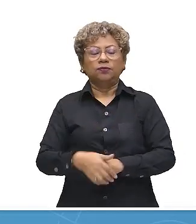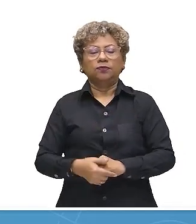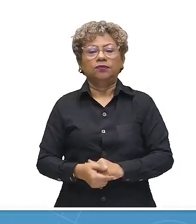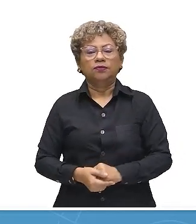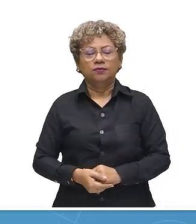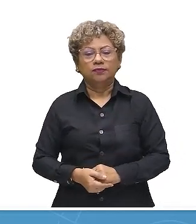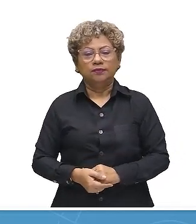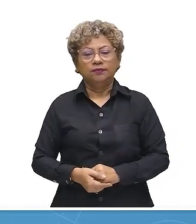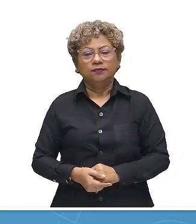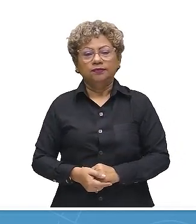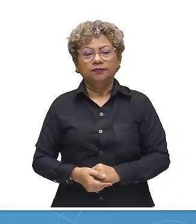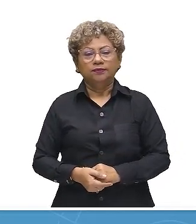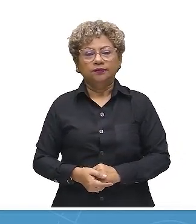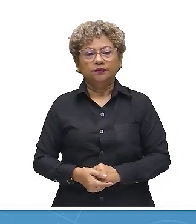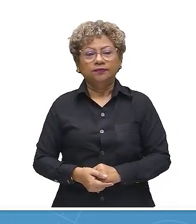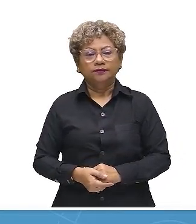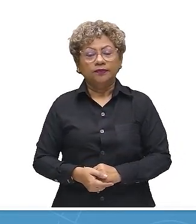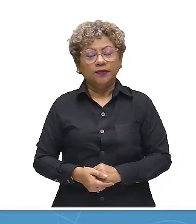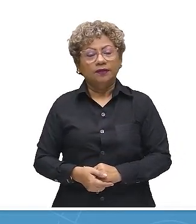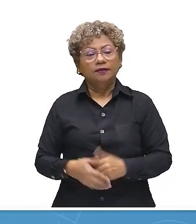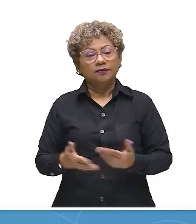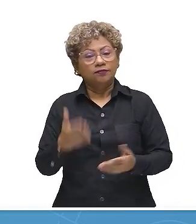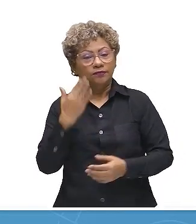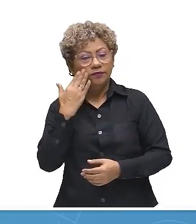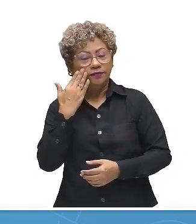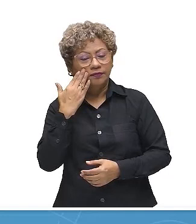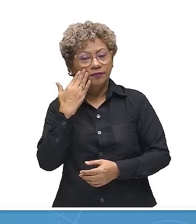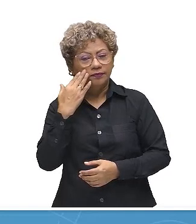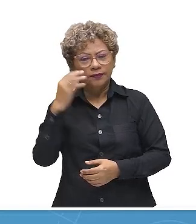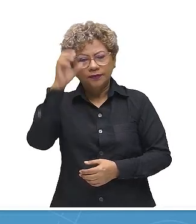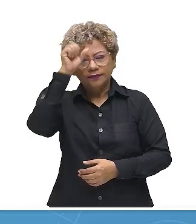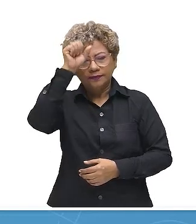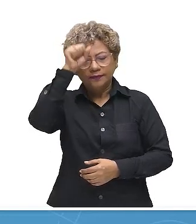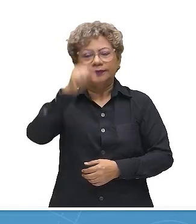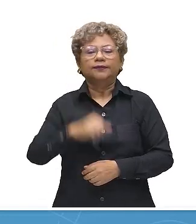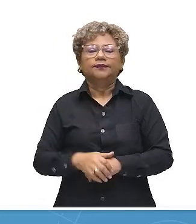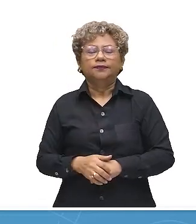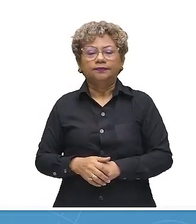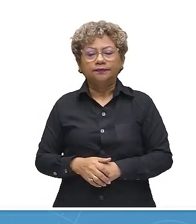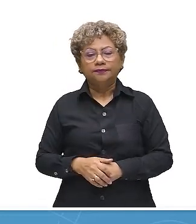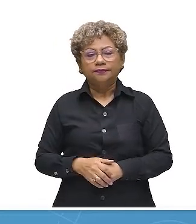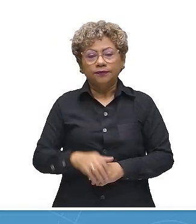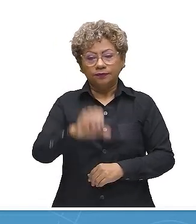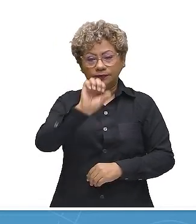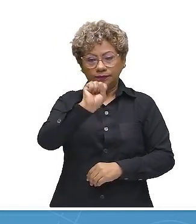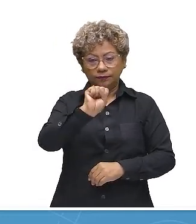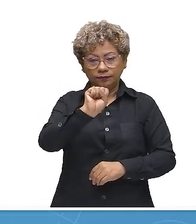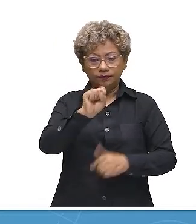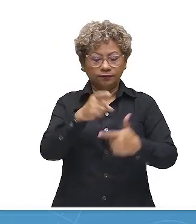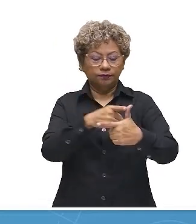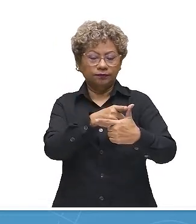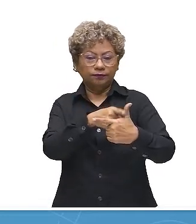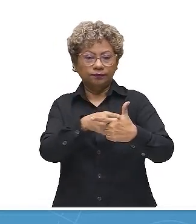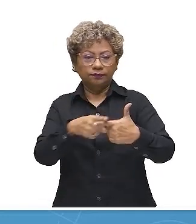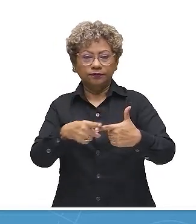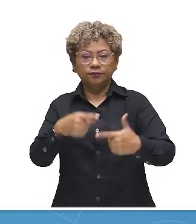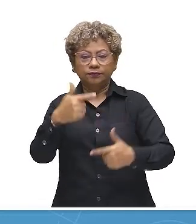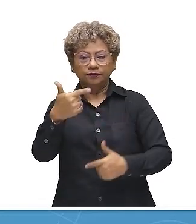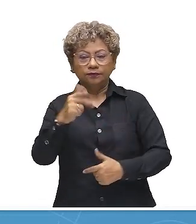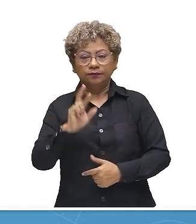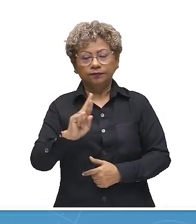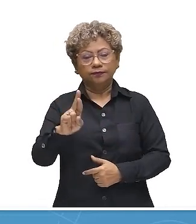essa fração por 2, né? E a gente vai dividir tanto o